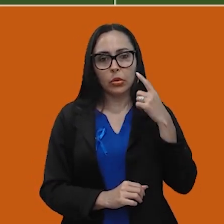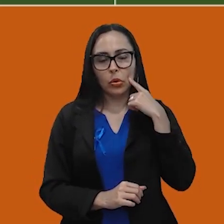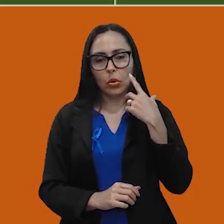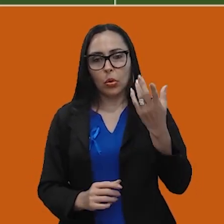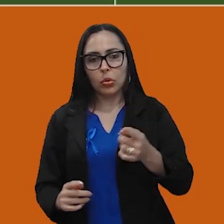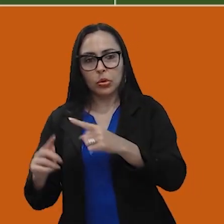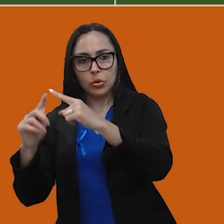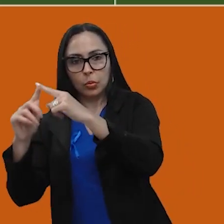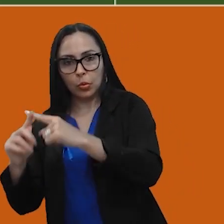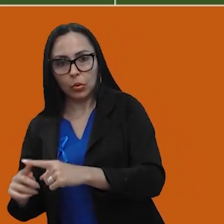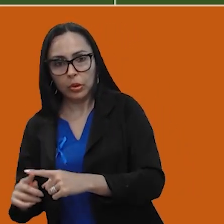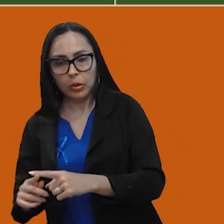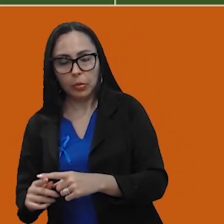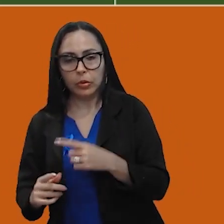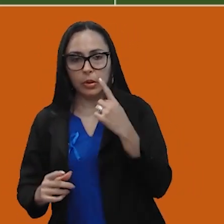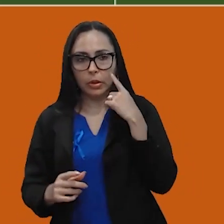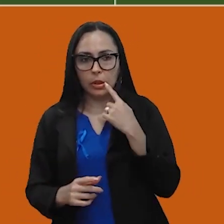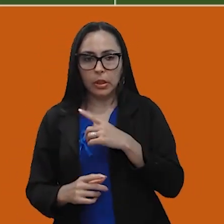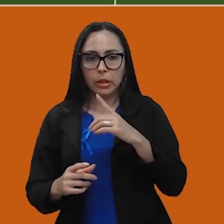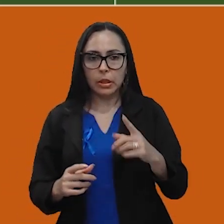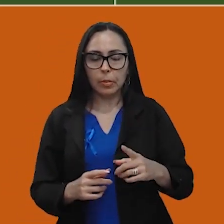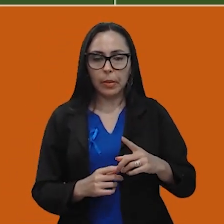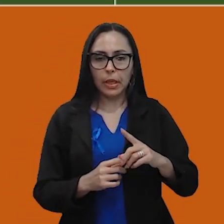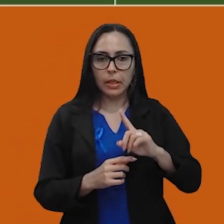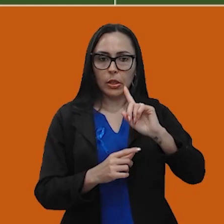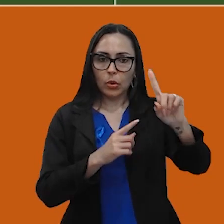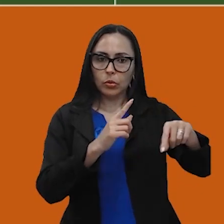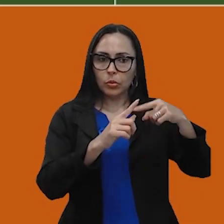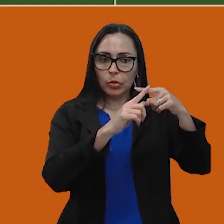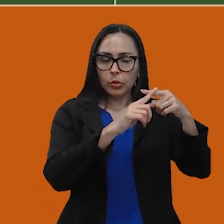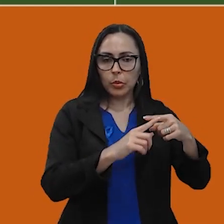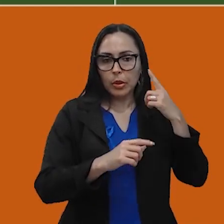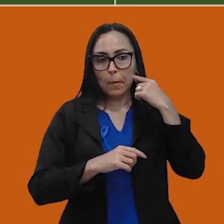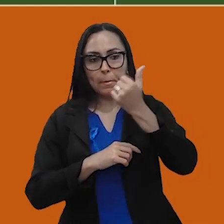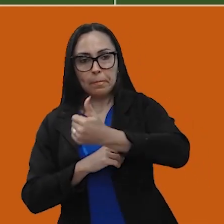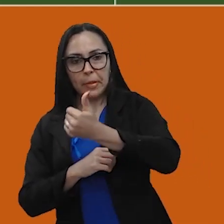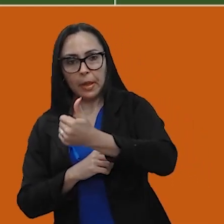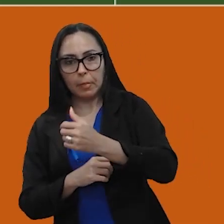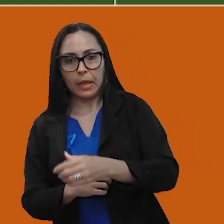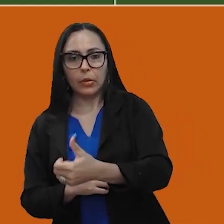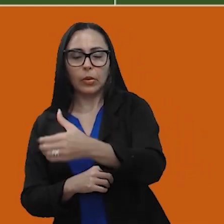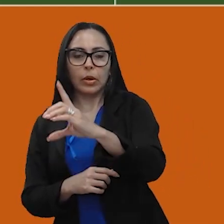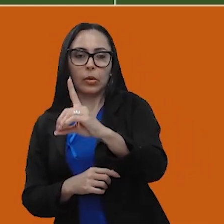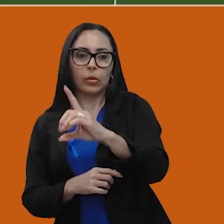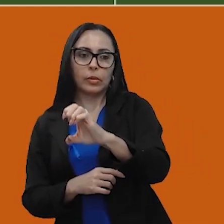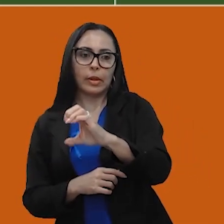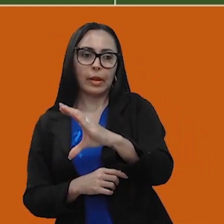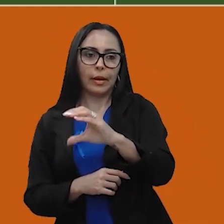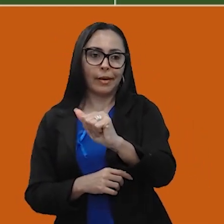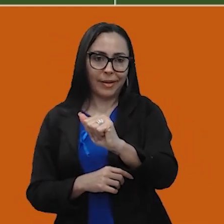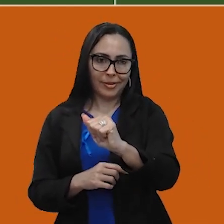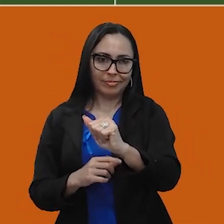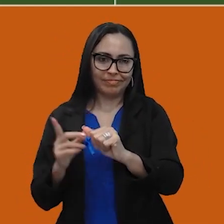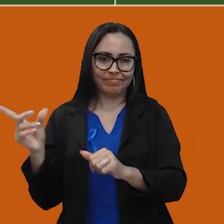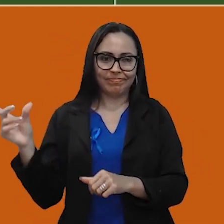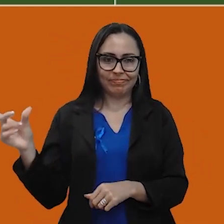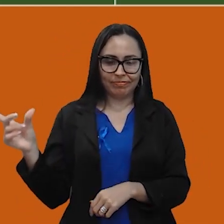também terei os submúltiplos. Mas aí o primeiro múltiplo é o deca, ou seja, o